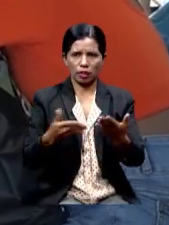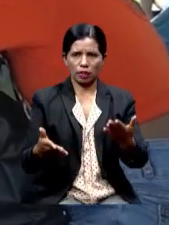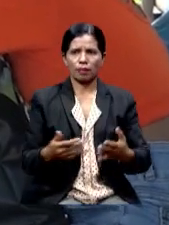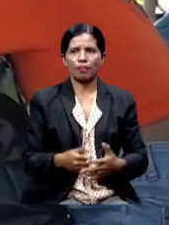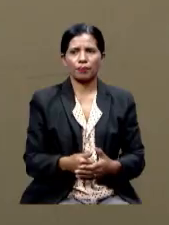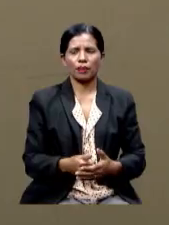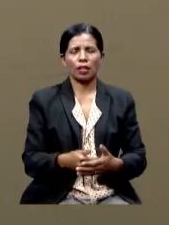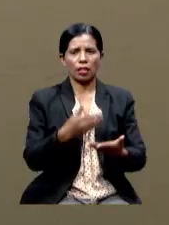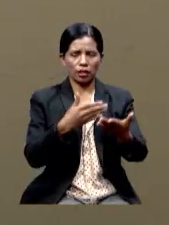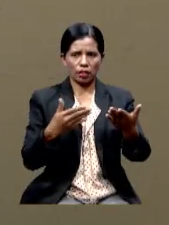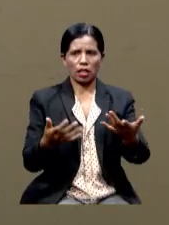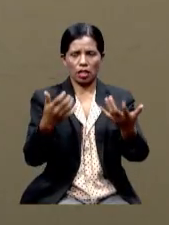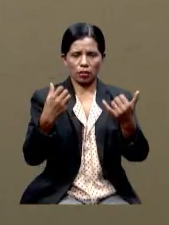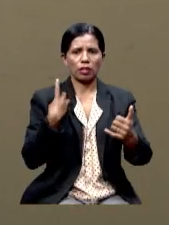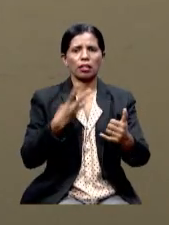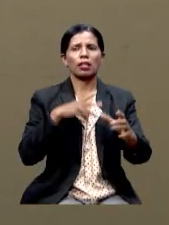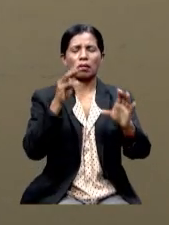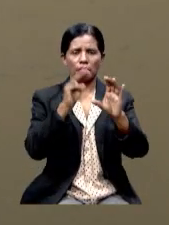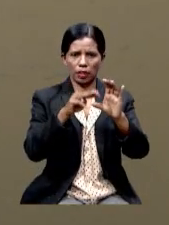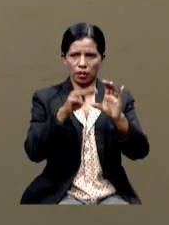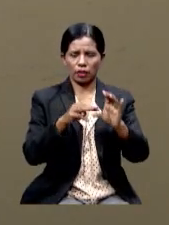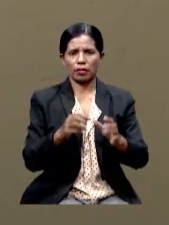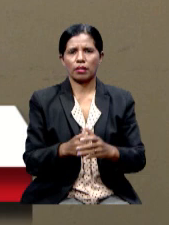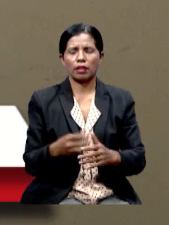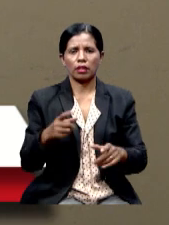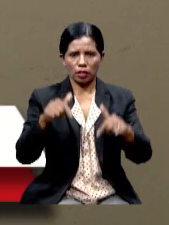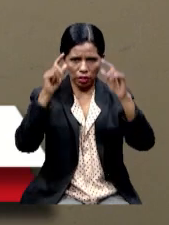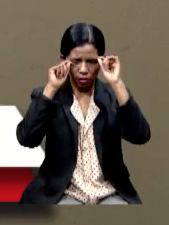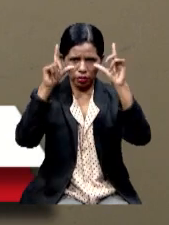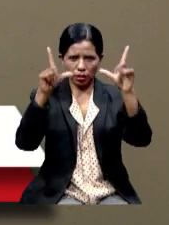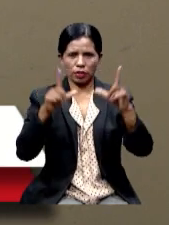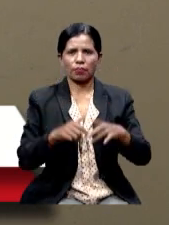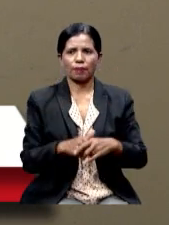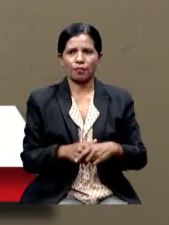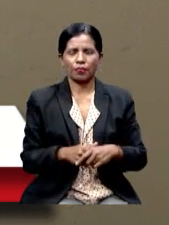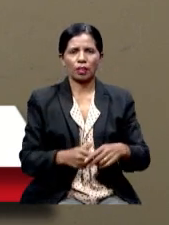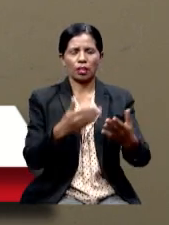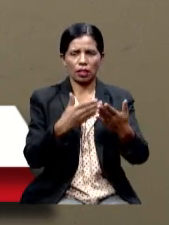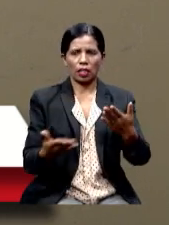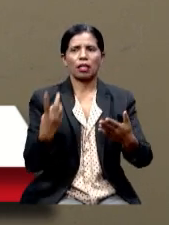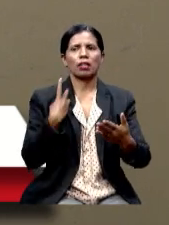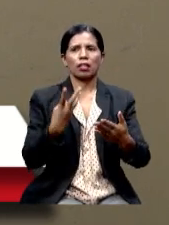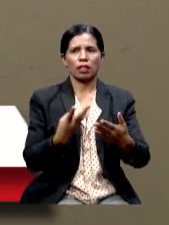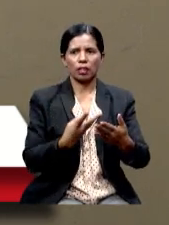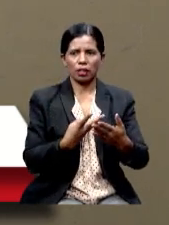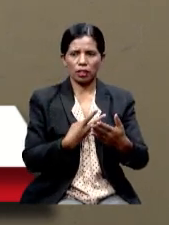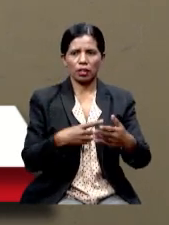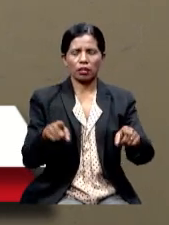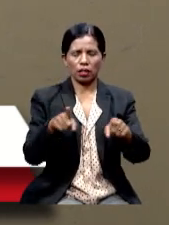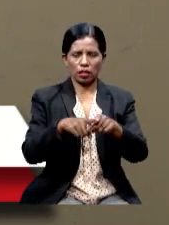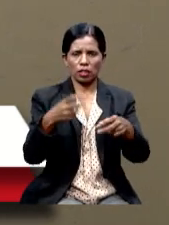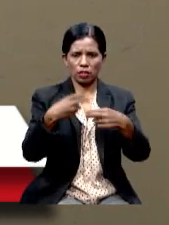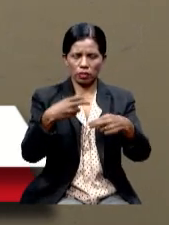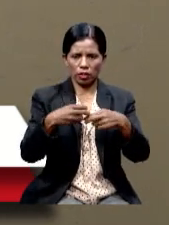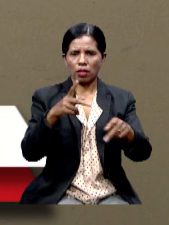agora da un circula ite mercado ite tertu nasional. Produto hira kene parte feza ite considera nesse risco de